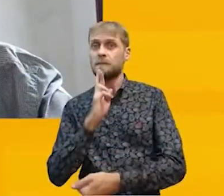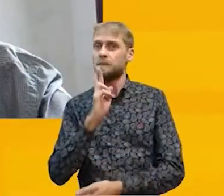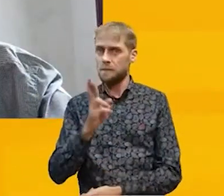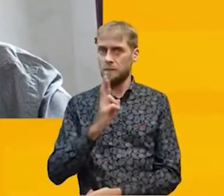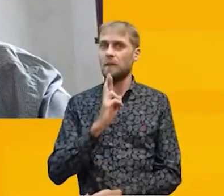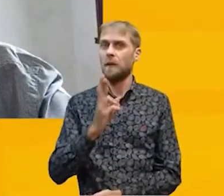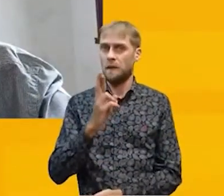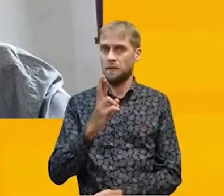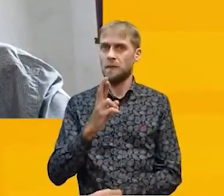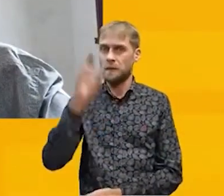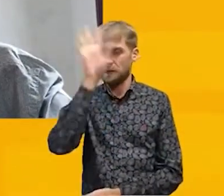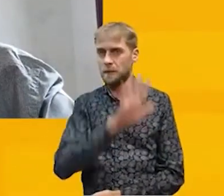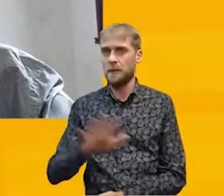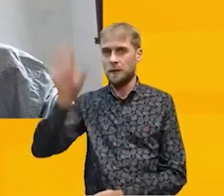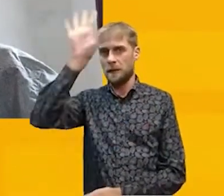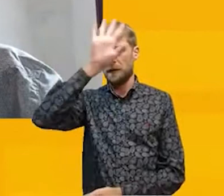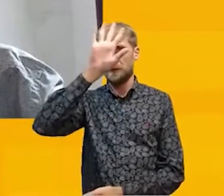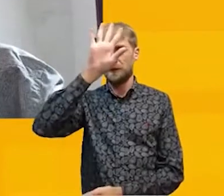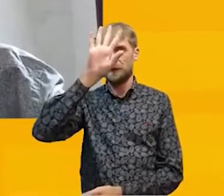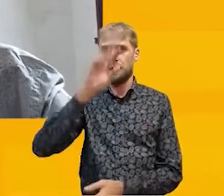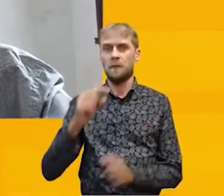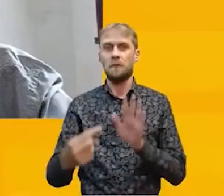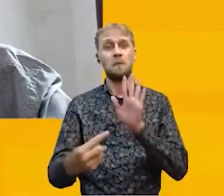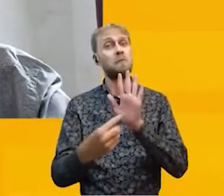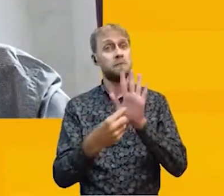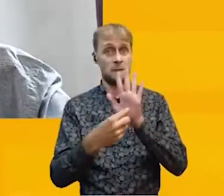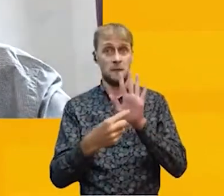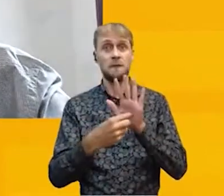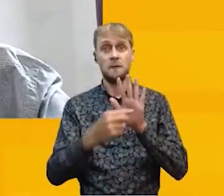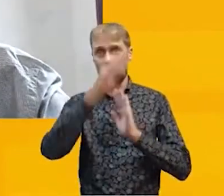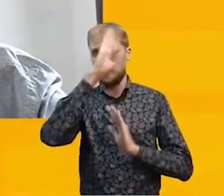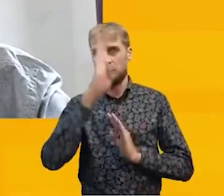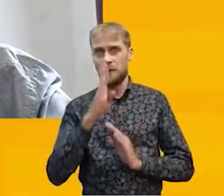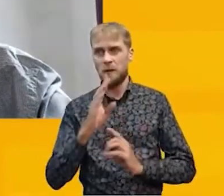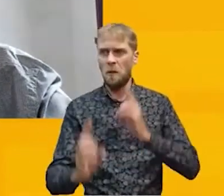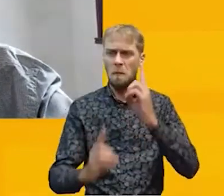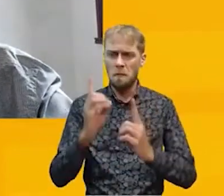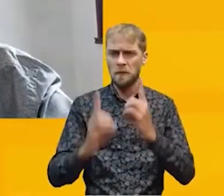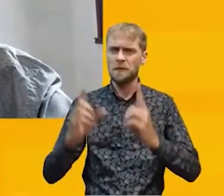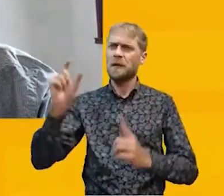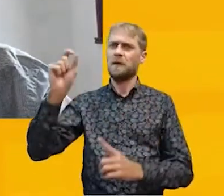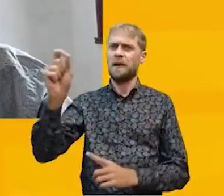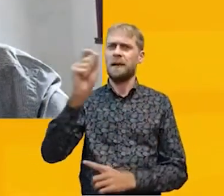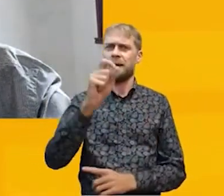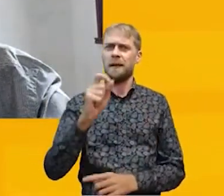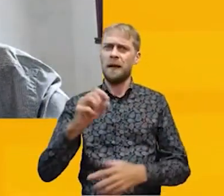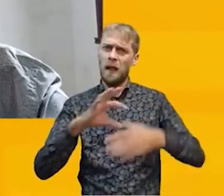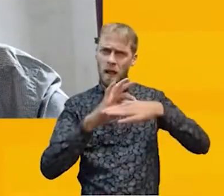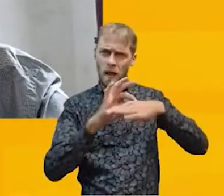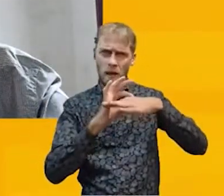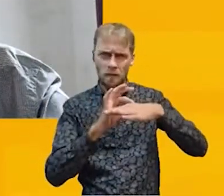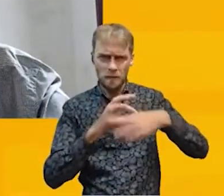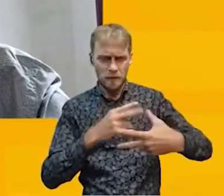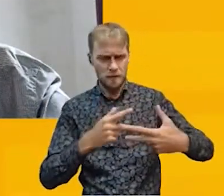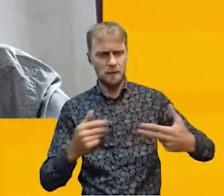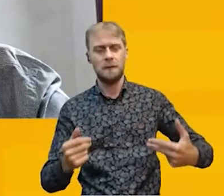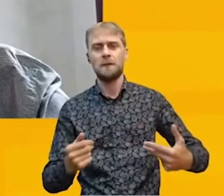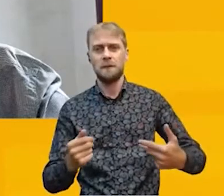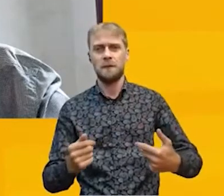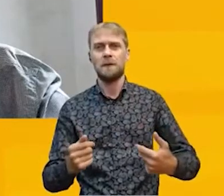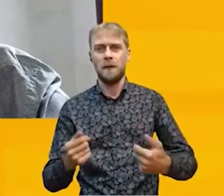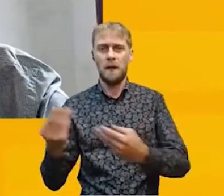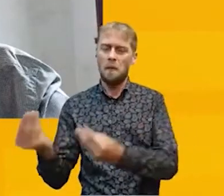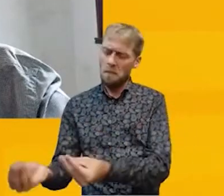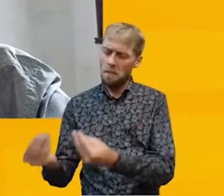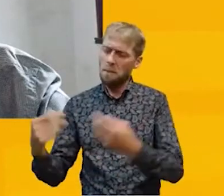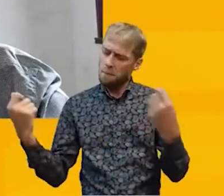essa região apresentou ao Brasil na produção de grãos, na produção de carne, nos dão toda